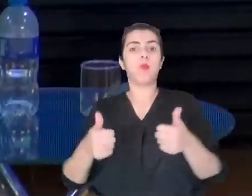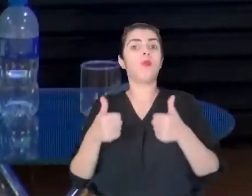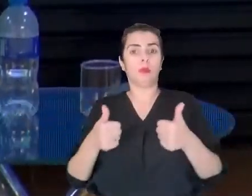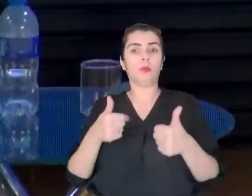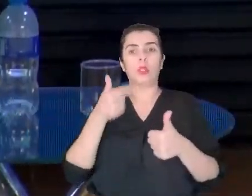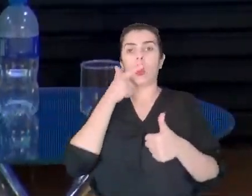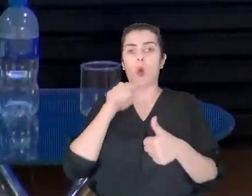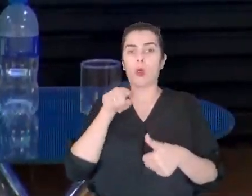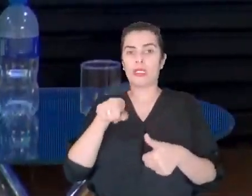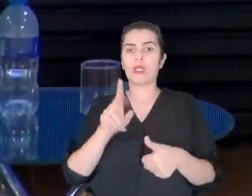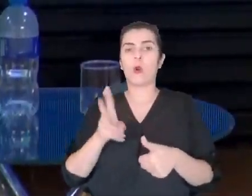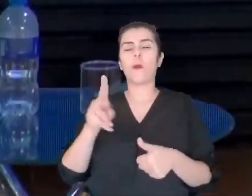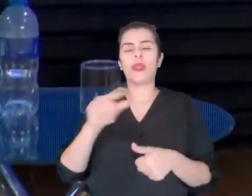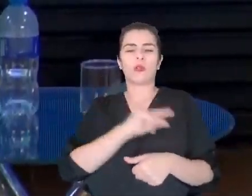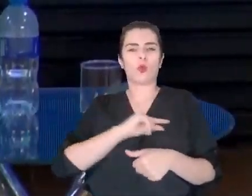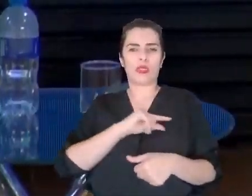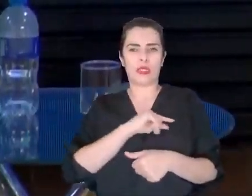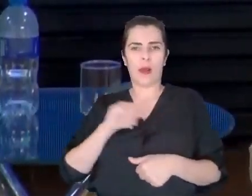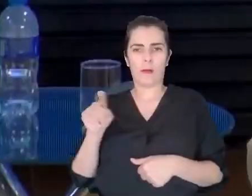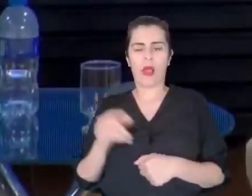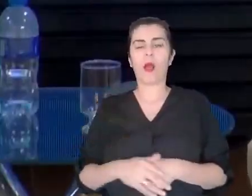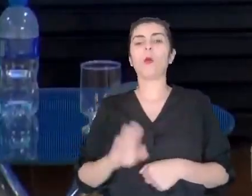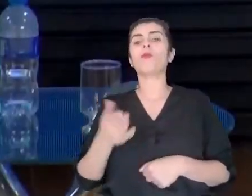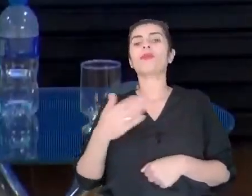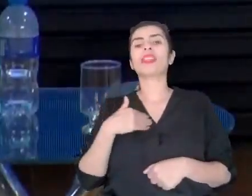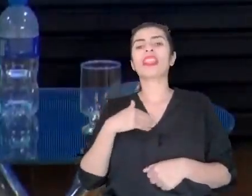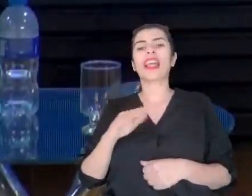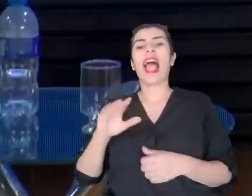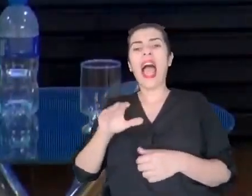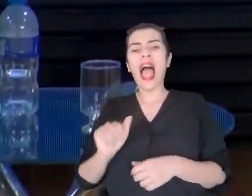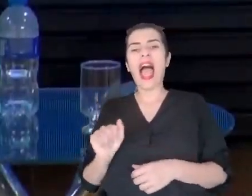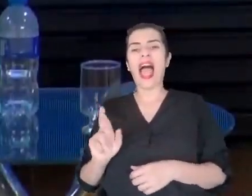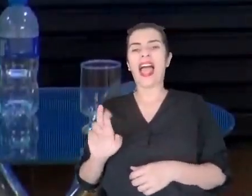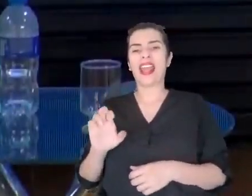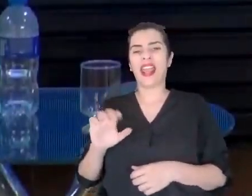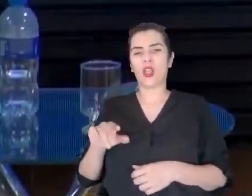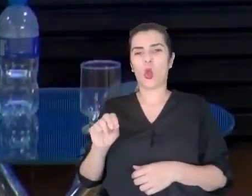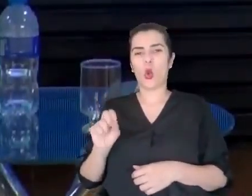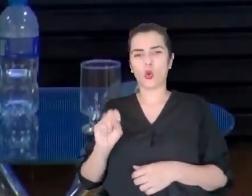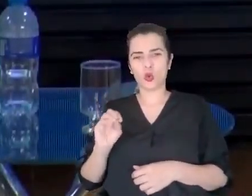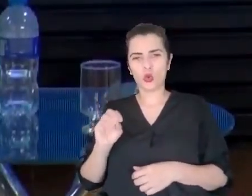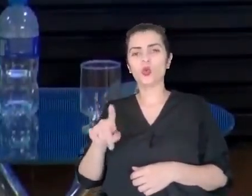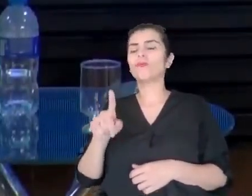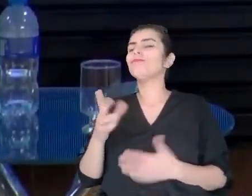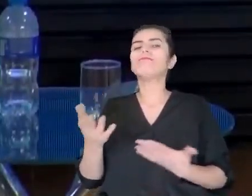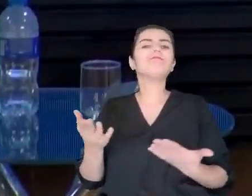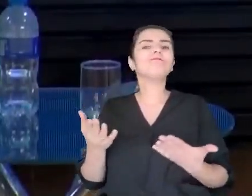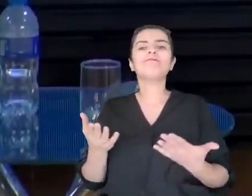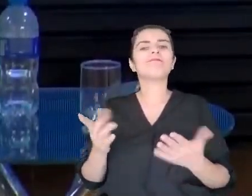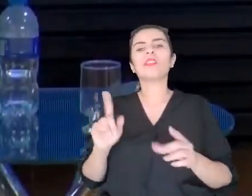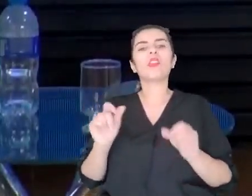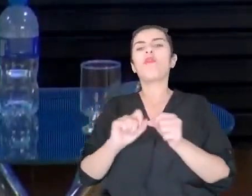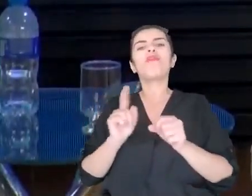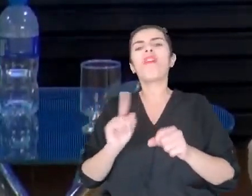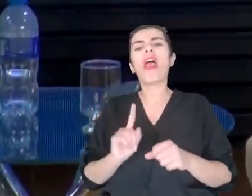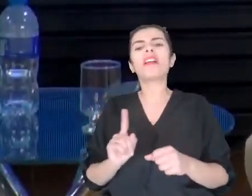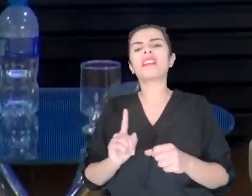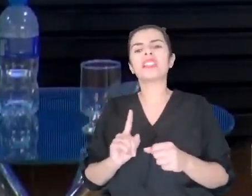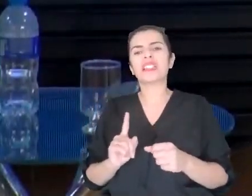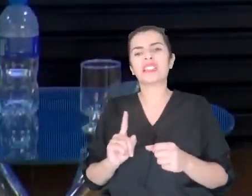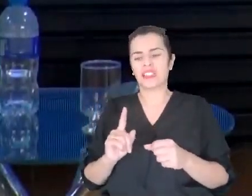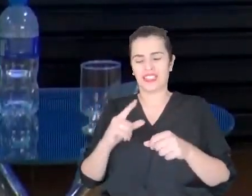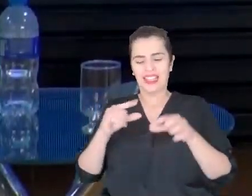da Samarco, né? E com o rejeito arenoso, com as características de permeabilidade que ele possui, né, foi feito um sistema de drenagem de espinhas de peixe sobre essa